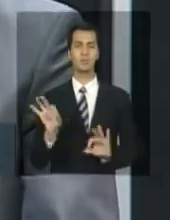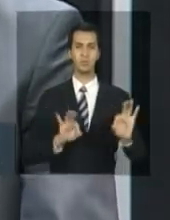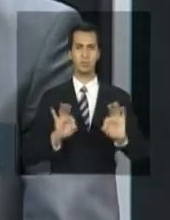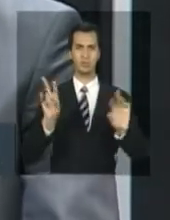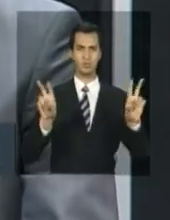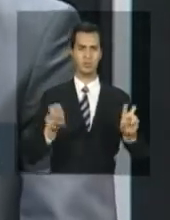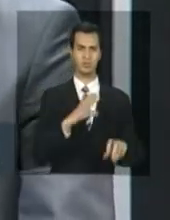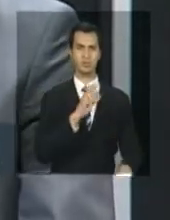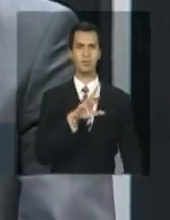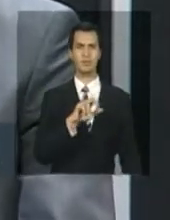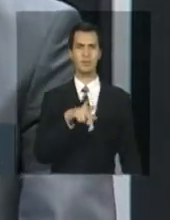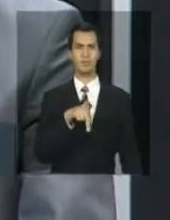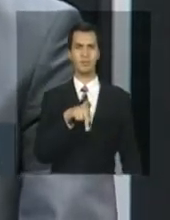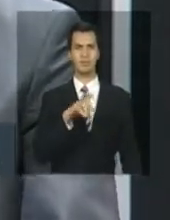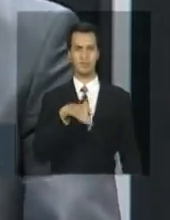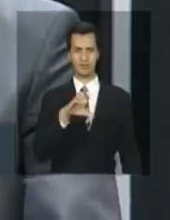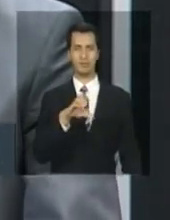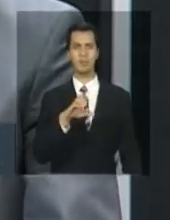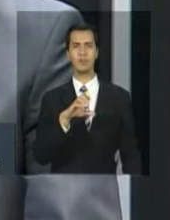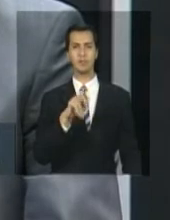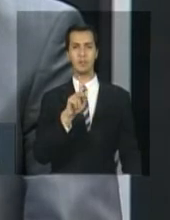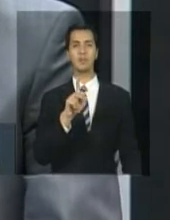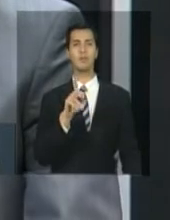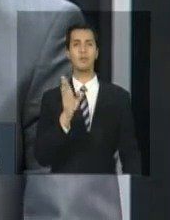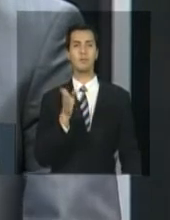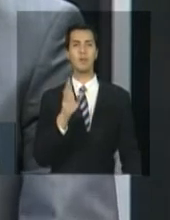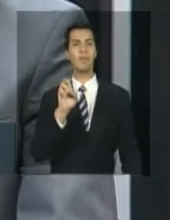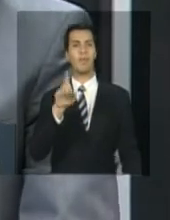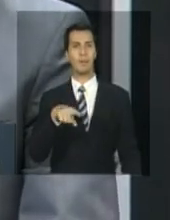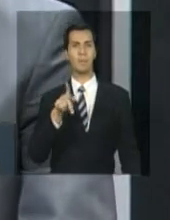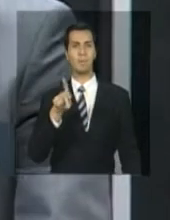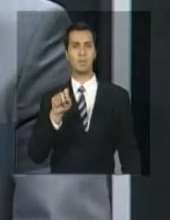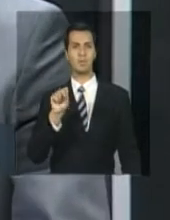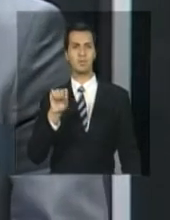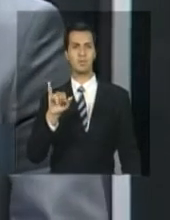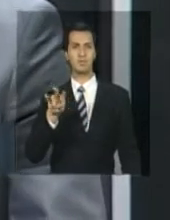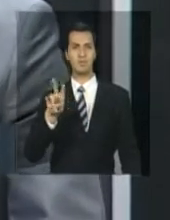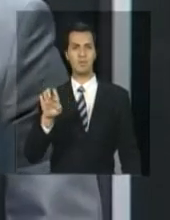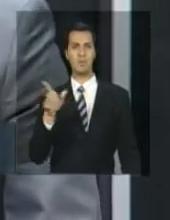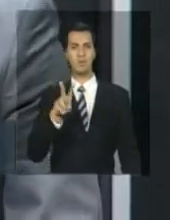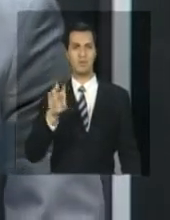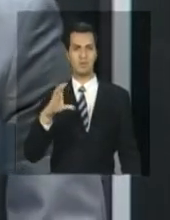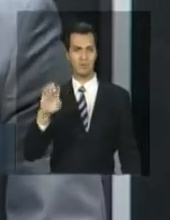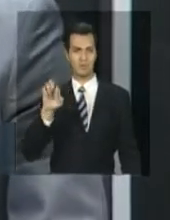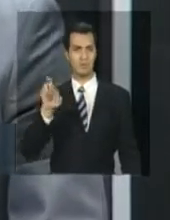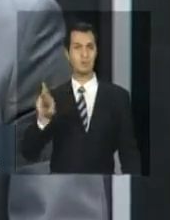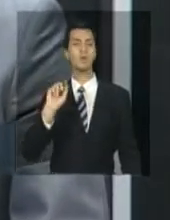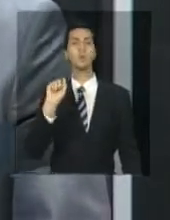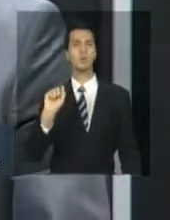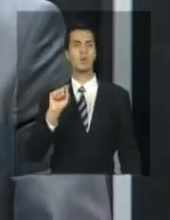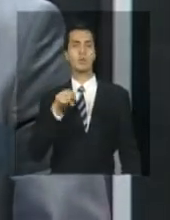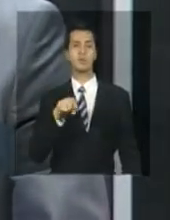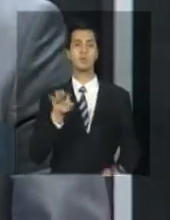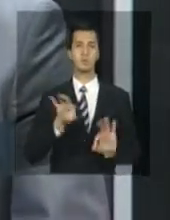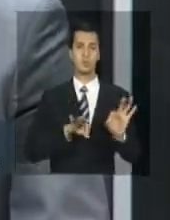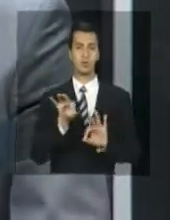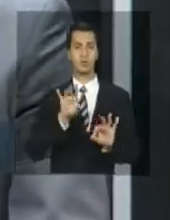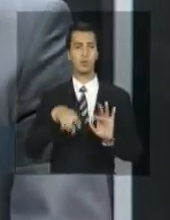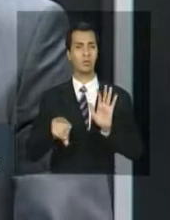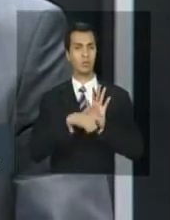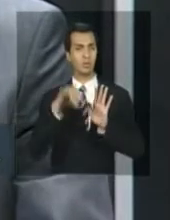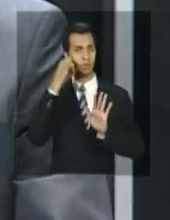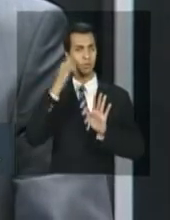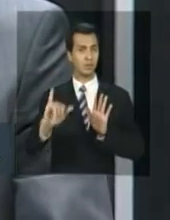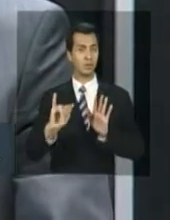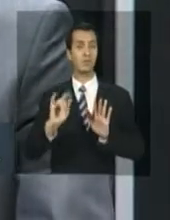possível vencer. Terá especial atenção em 2012, em parcerias com estados